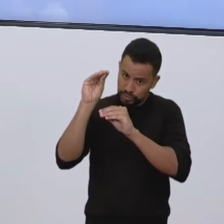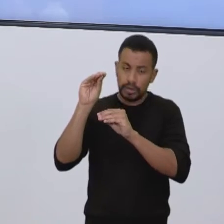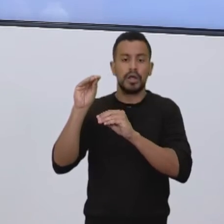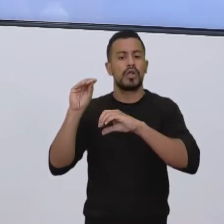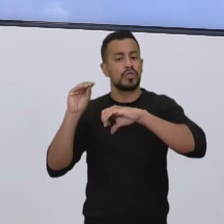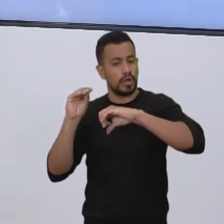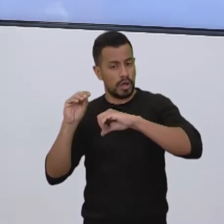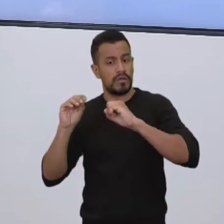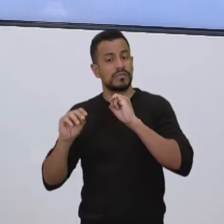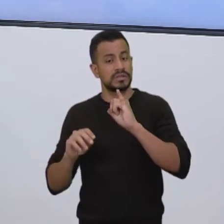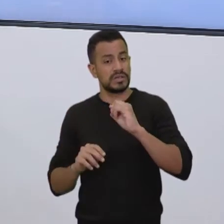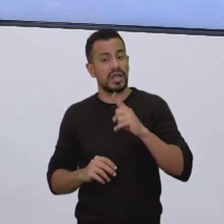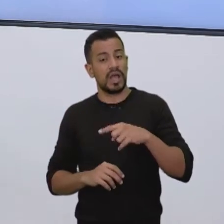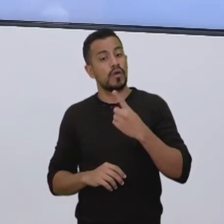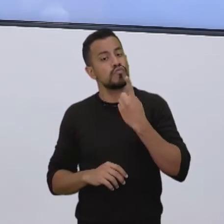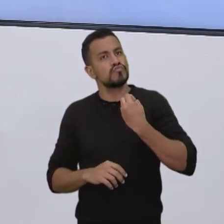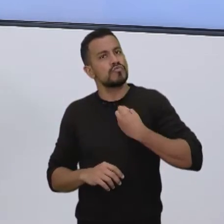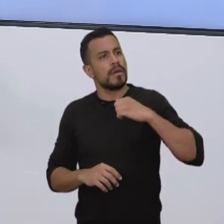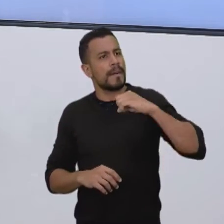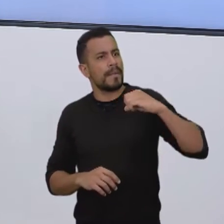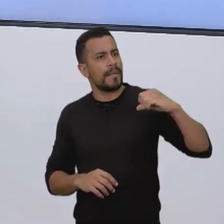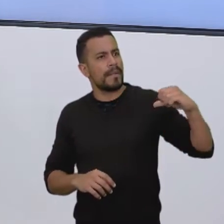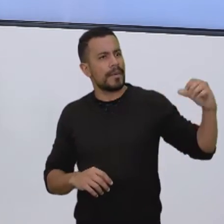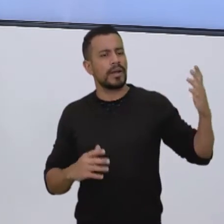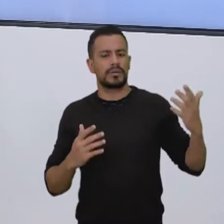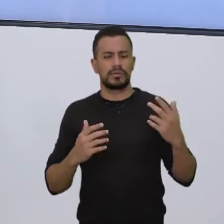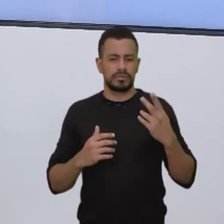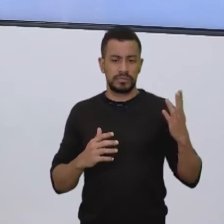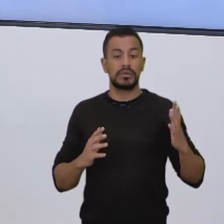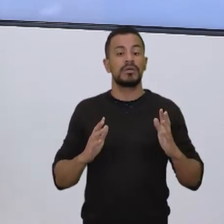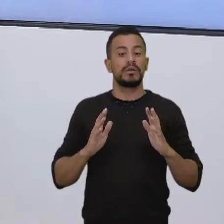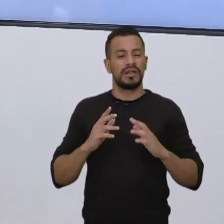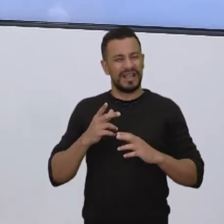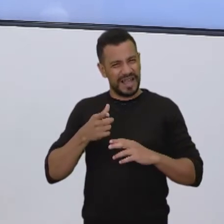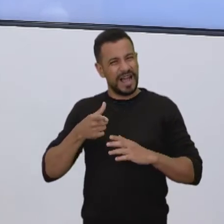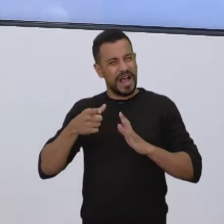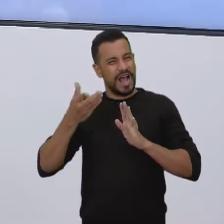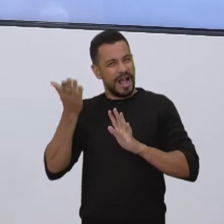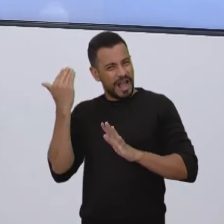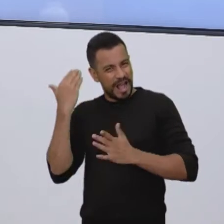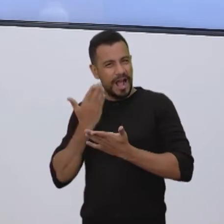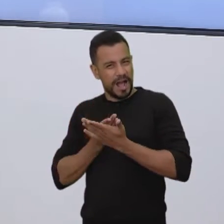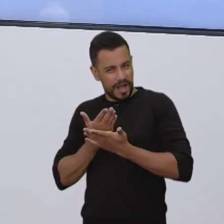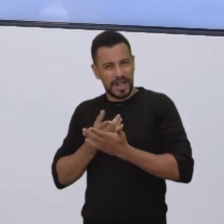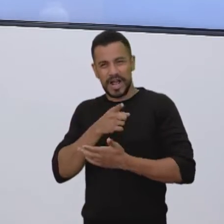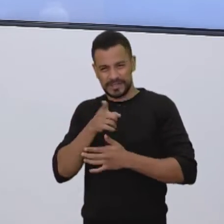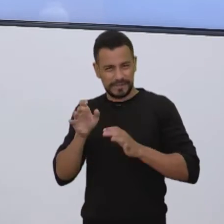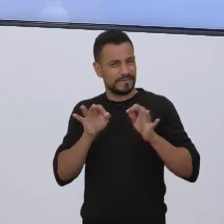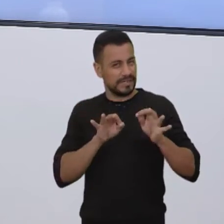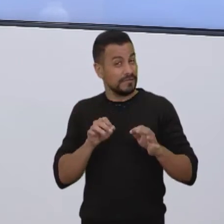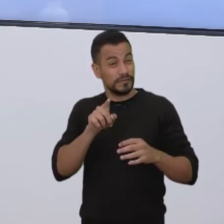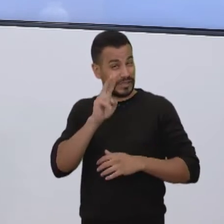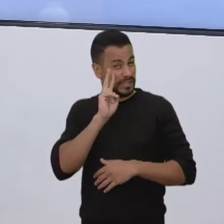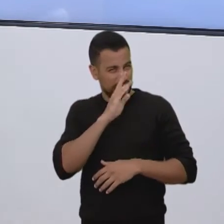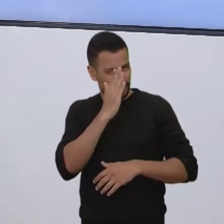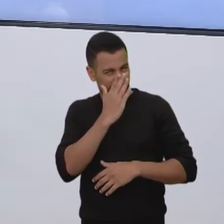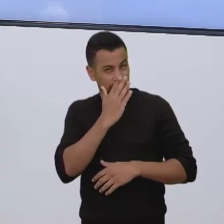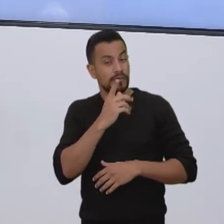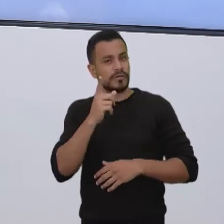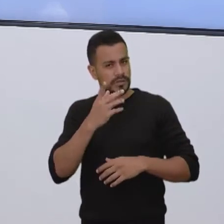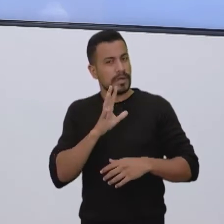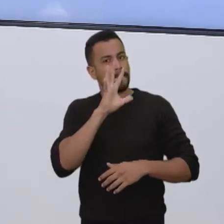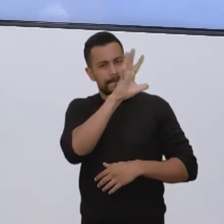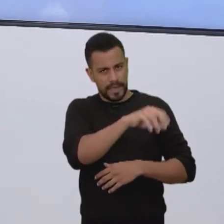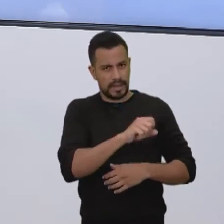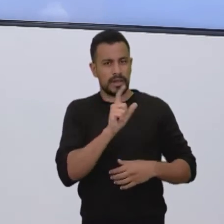um algarismo só que repete, se forem dois noves. Foi o que a gente fez aí na última aula, caso você não tenha assistido, busca lá no repositório e assista. Agora eu vou